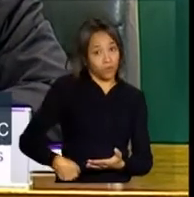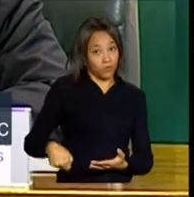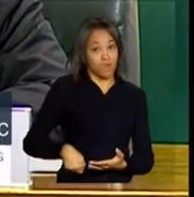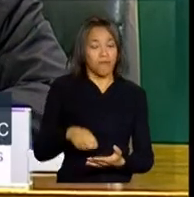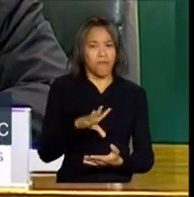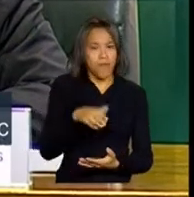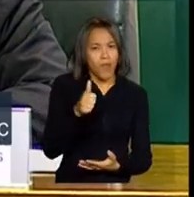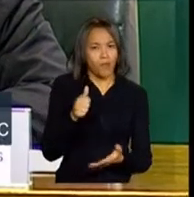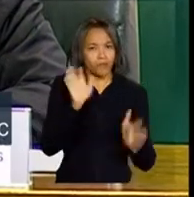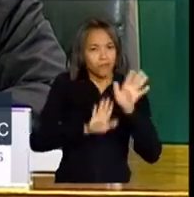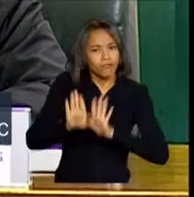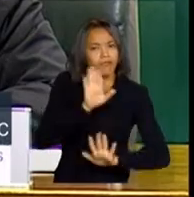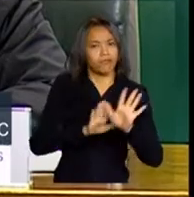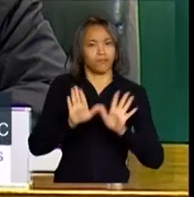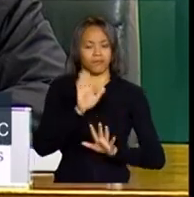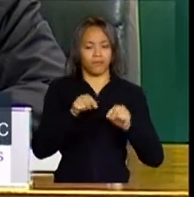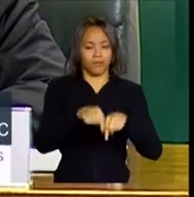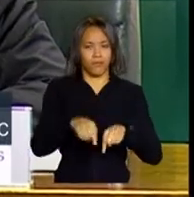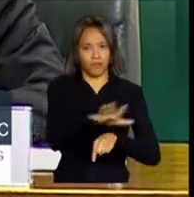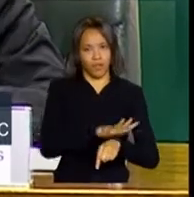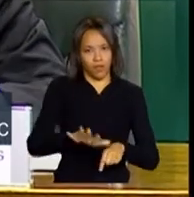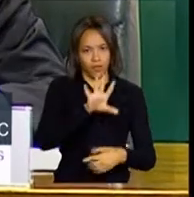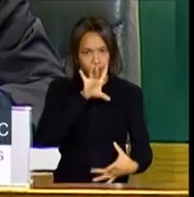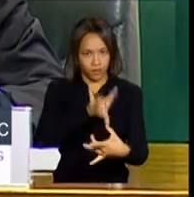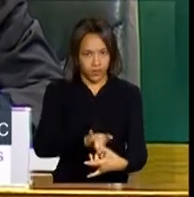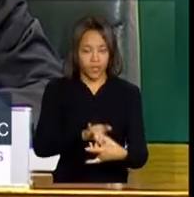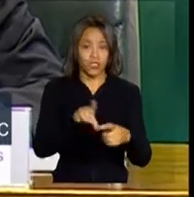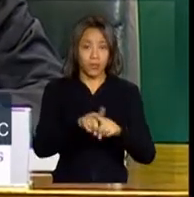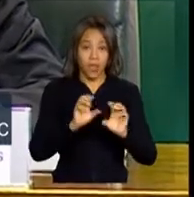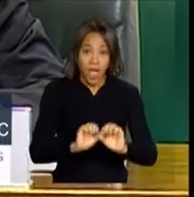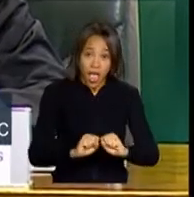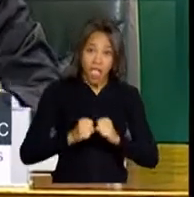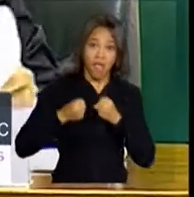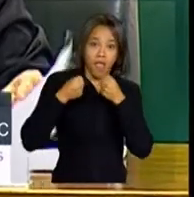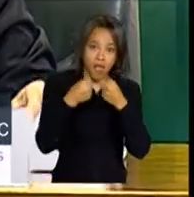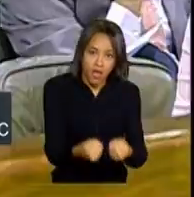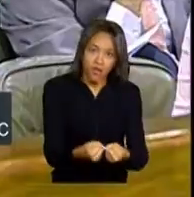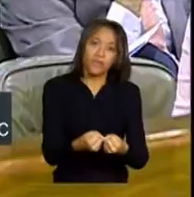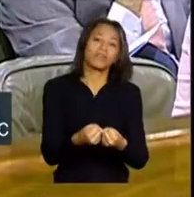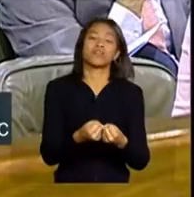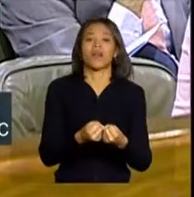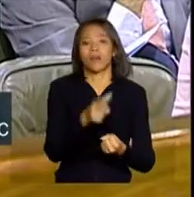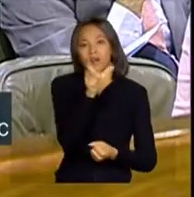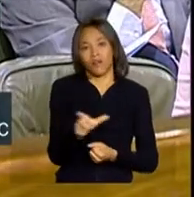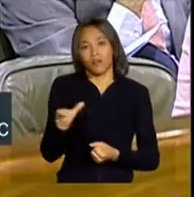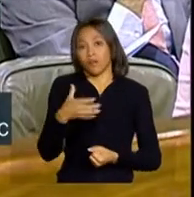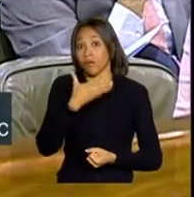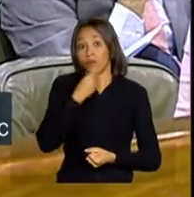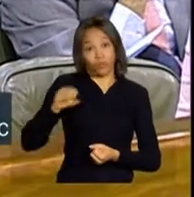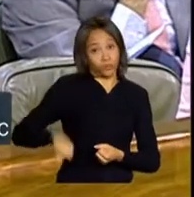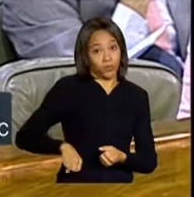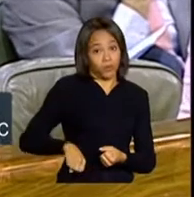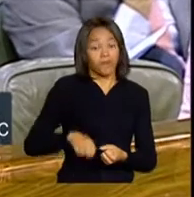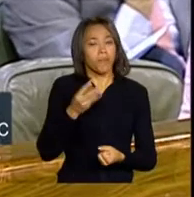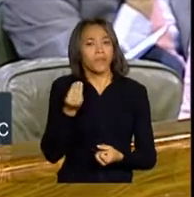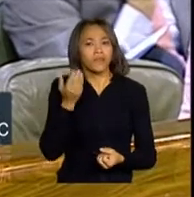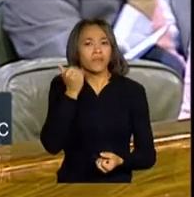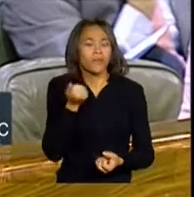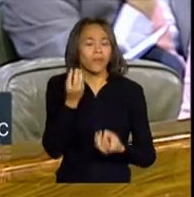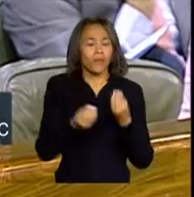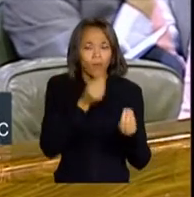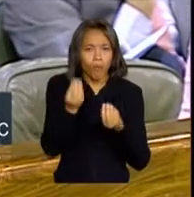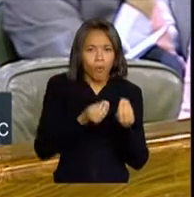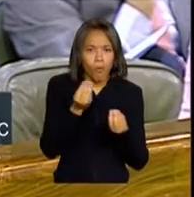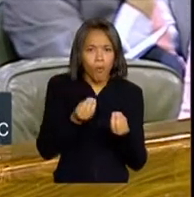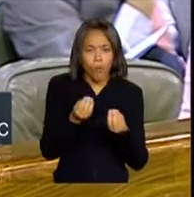com esse universo temático com o objetivo de reforçar a formação dos diplomatas brasileiros em matérias afetas ou funcionamento do